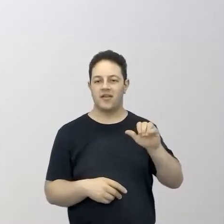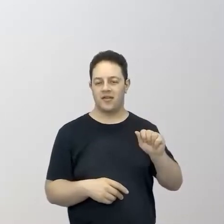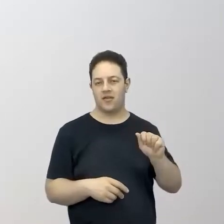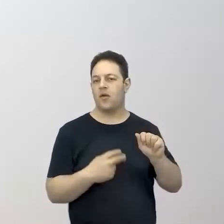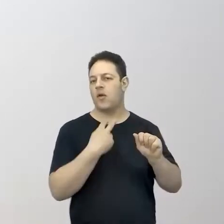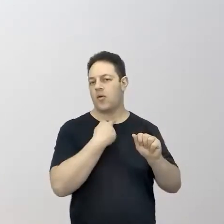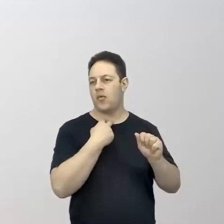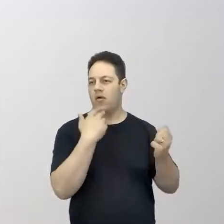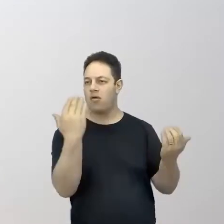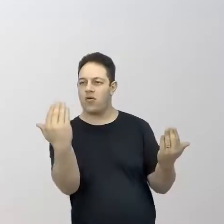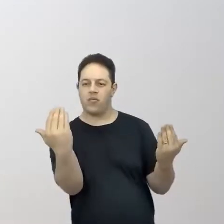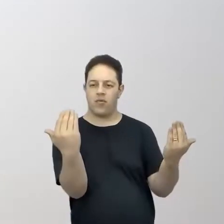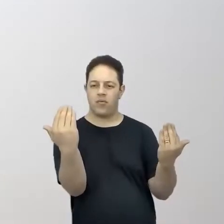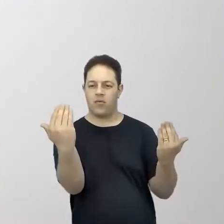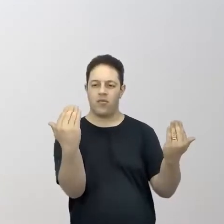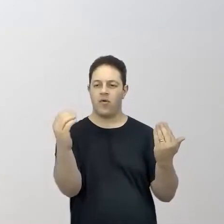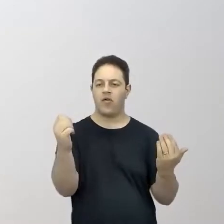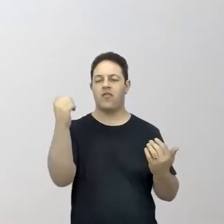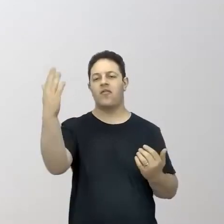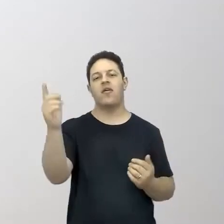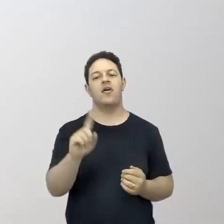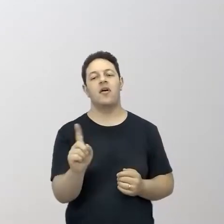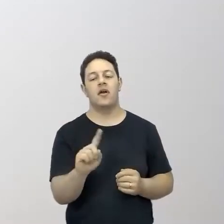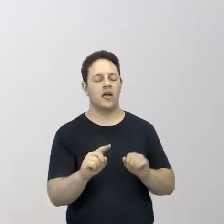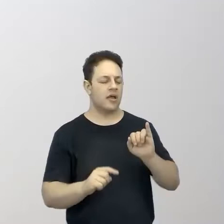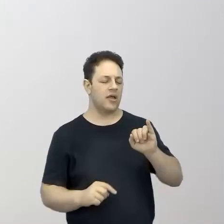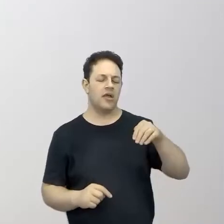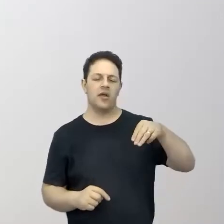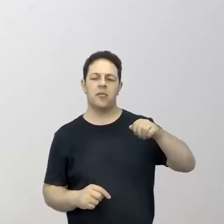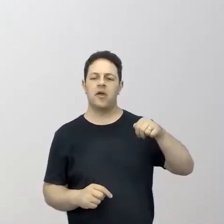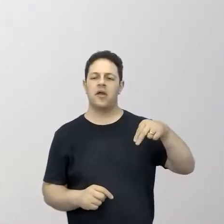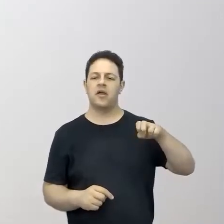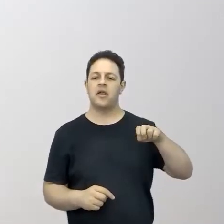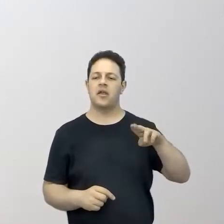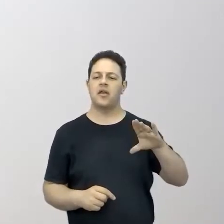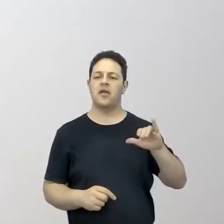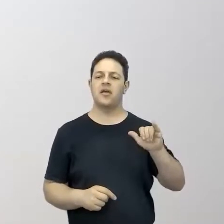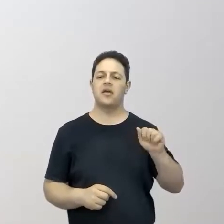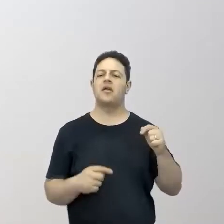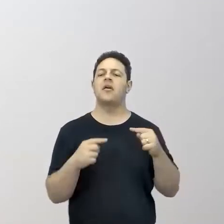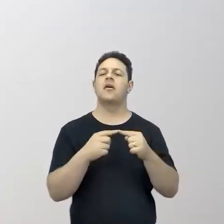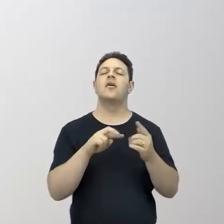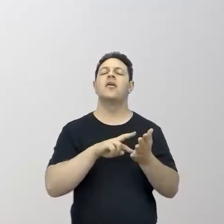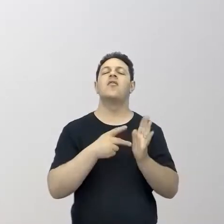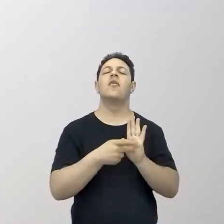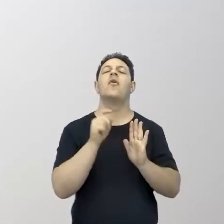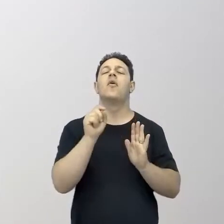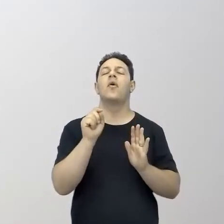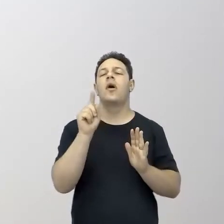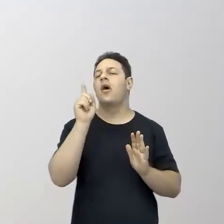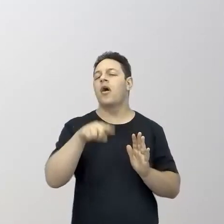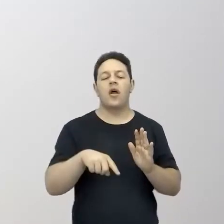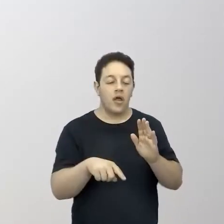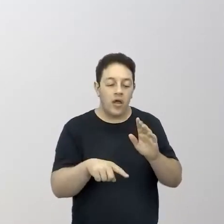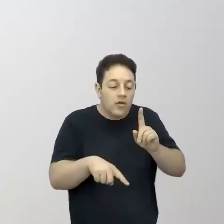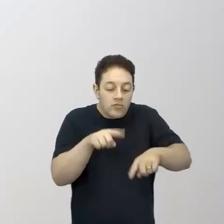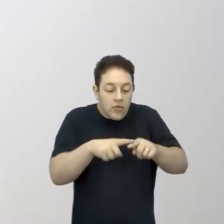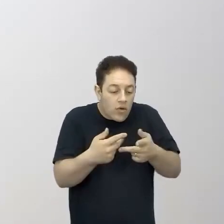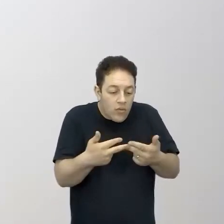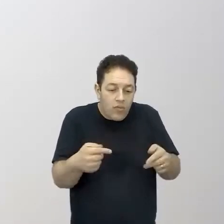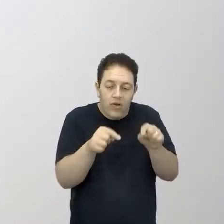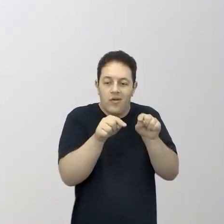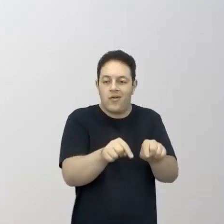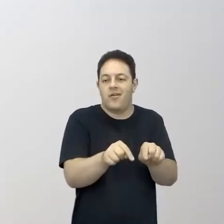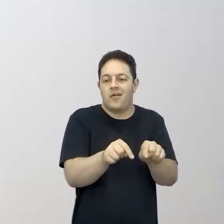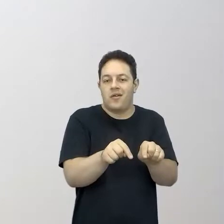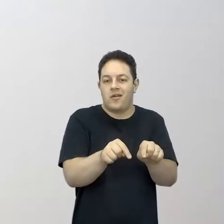outra coisa exterior a ela. Então, imanência tem a ver com o quê? Com o objeto em si. O único termo de comparação